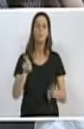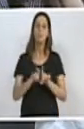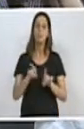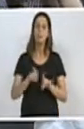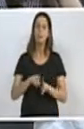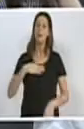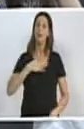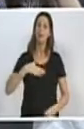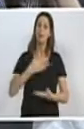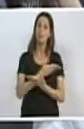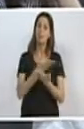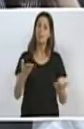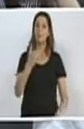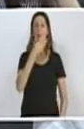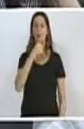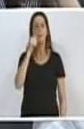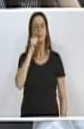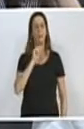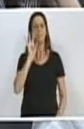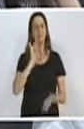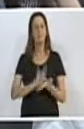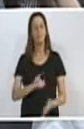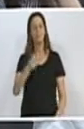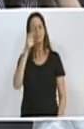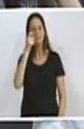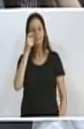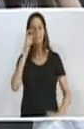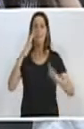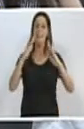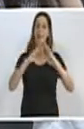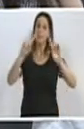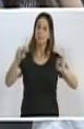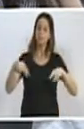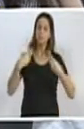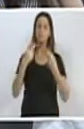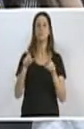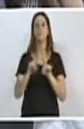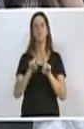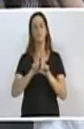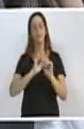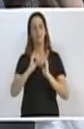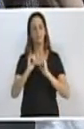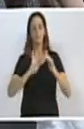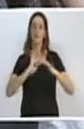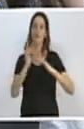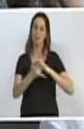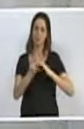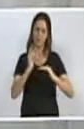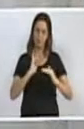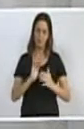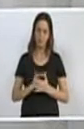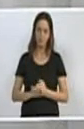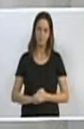senhor e a senhora que nos honram nos acompanhando em seus lares e através das redes sociais.